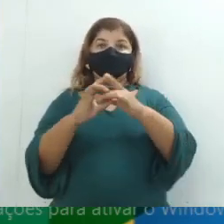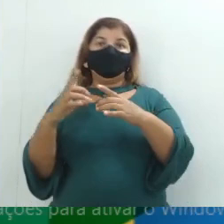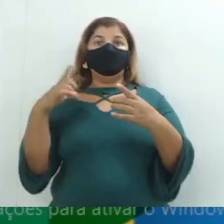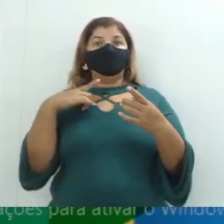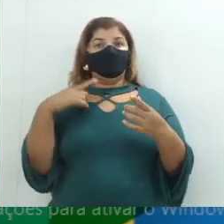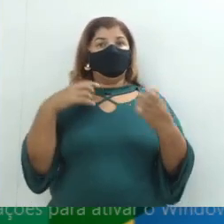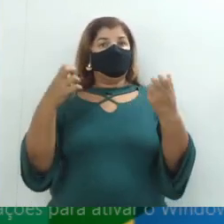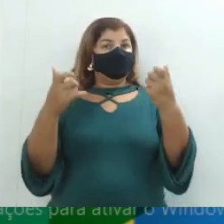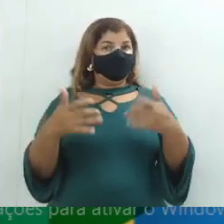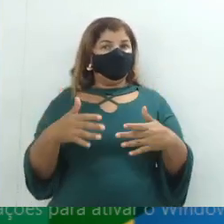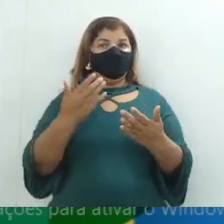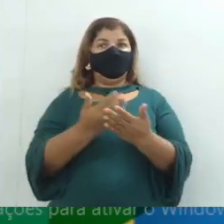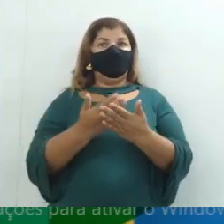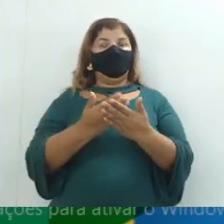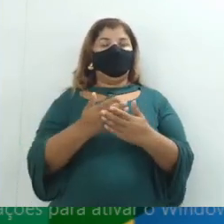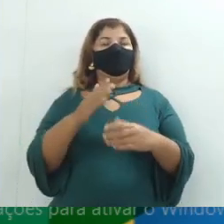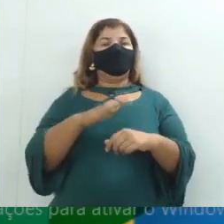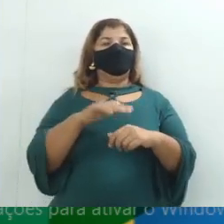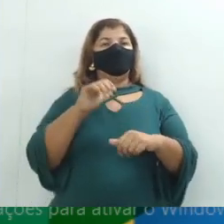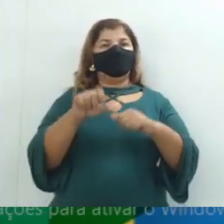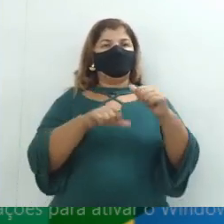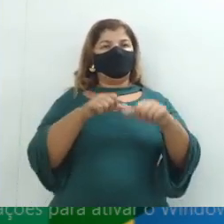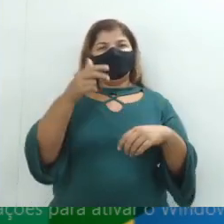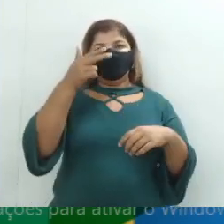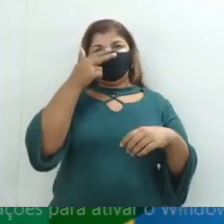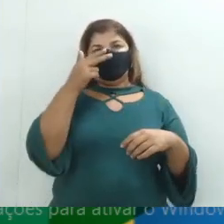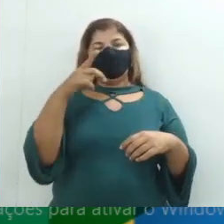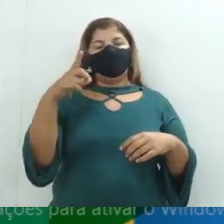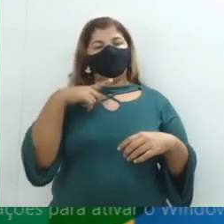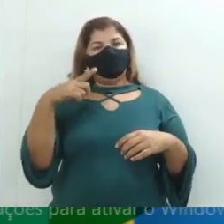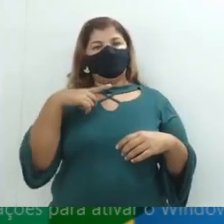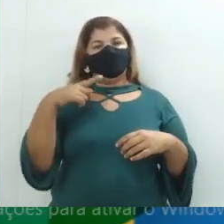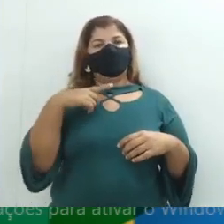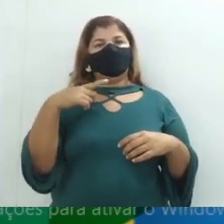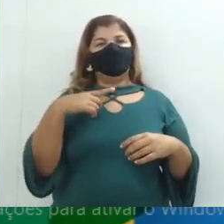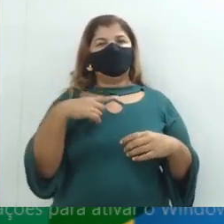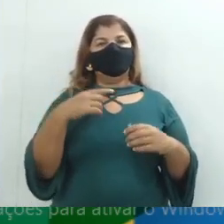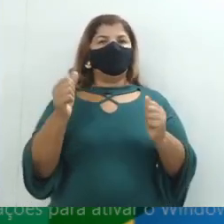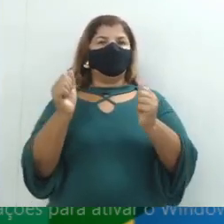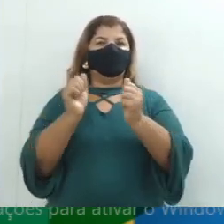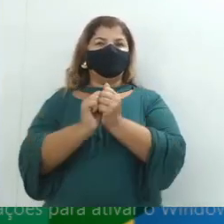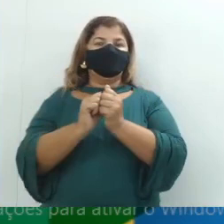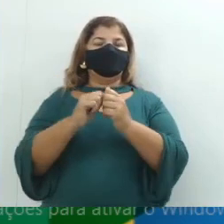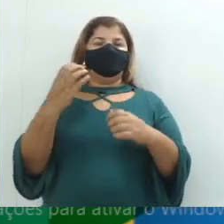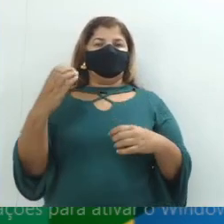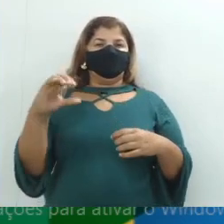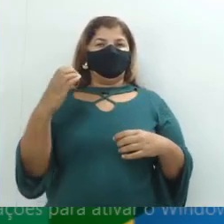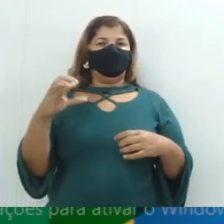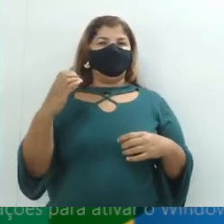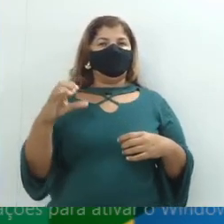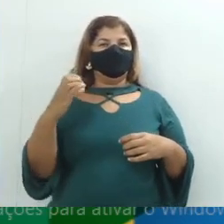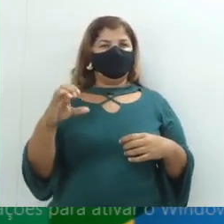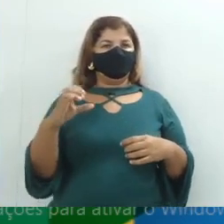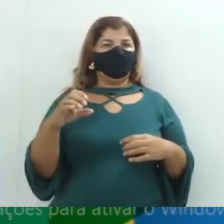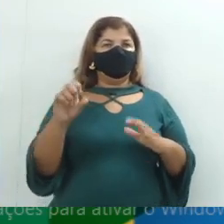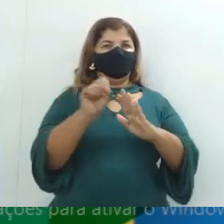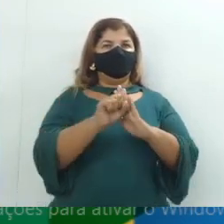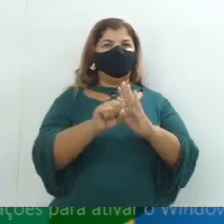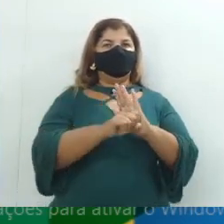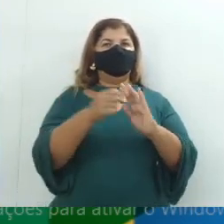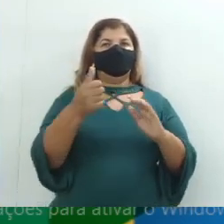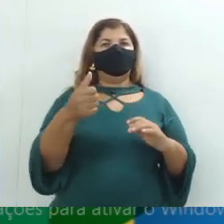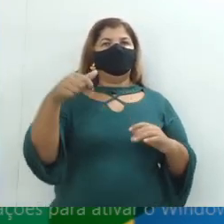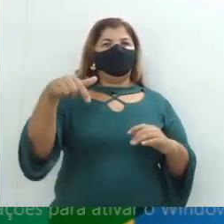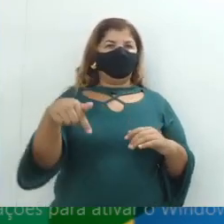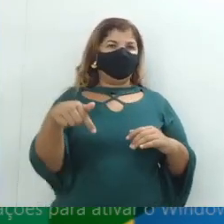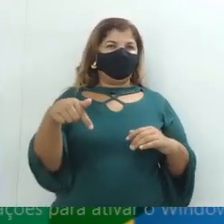né? Nossa aula é sobre reforma protestante. E eles aparecem ali junto com os cientistas. Olha lá o século XVII, né?